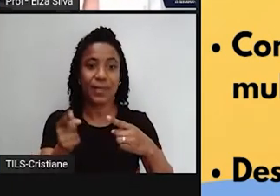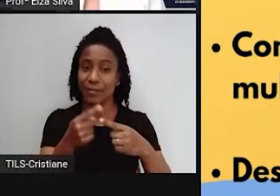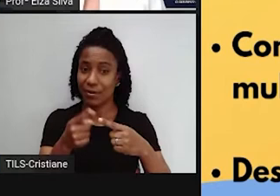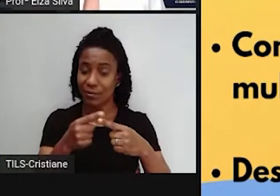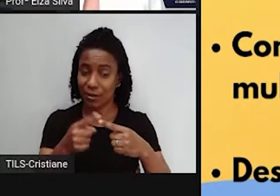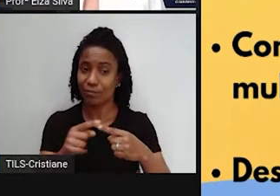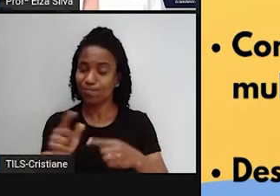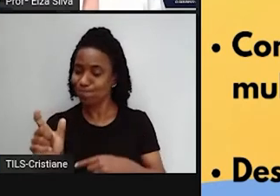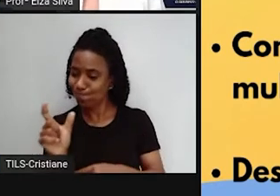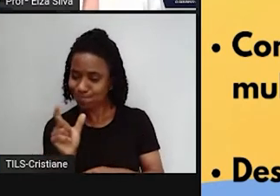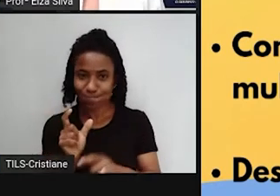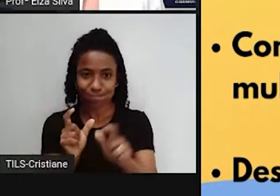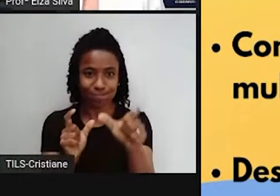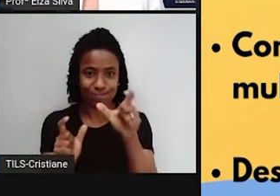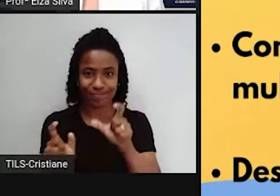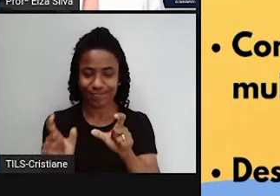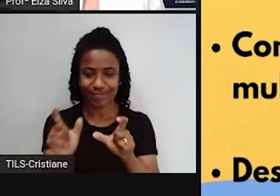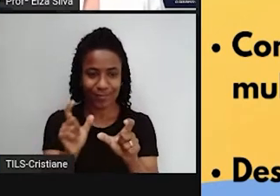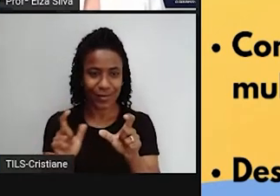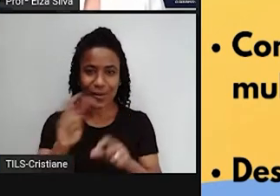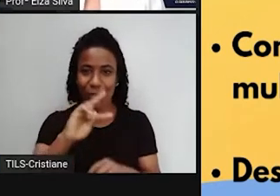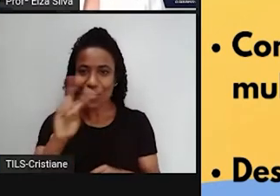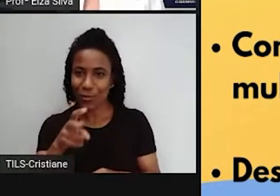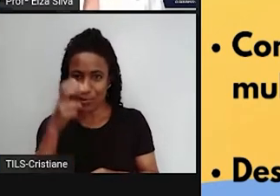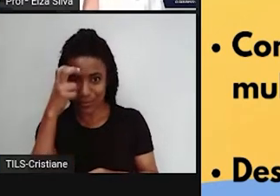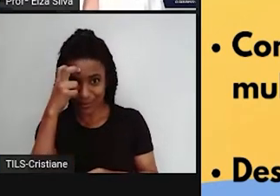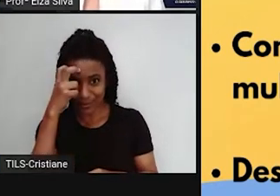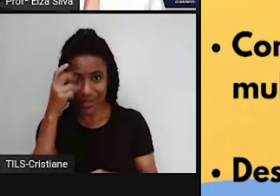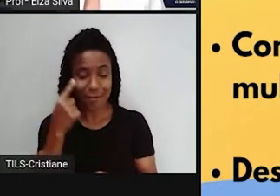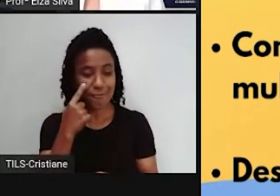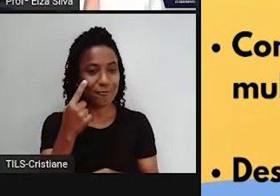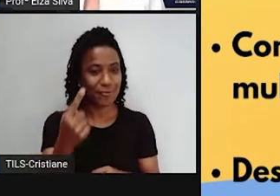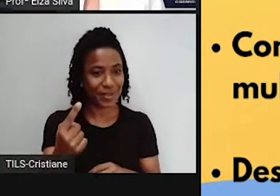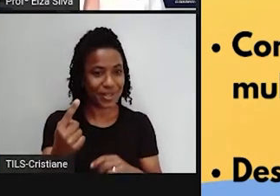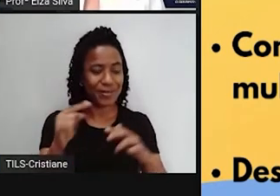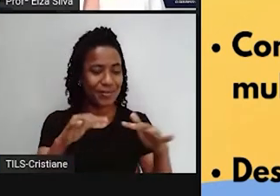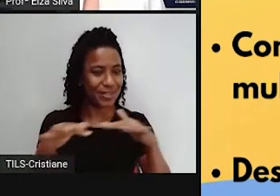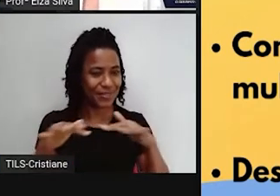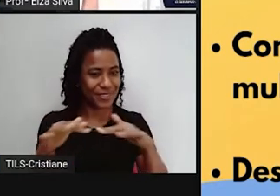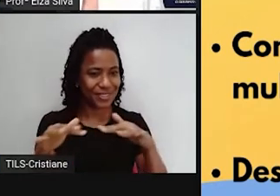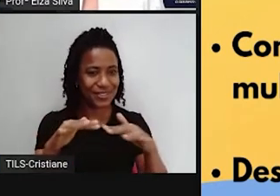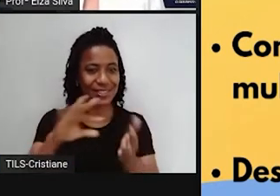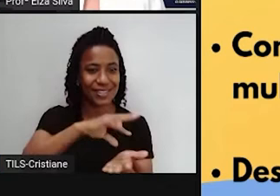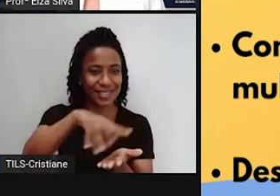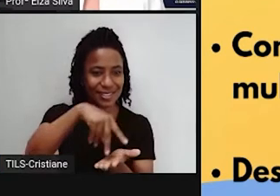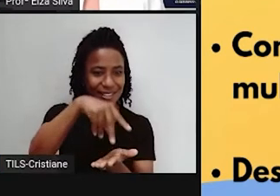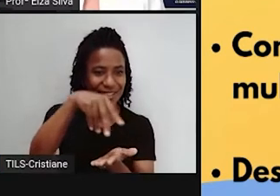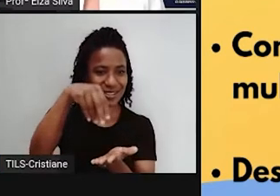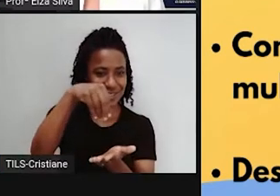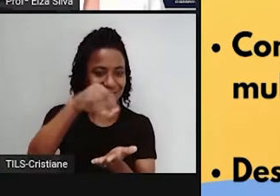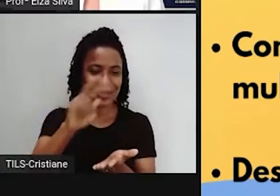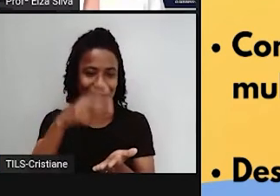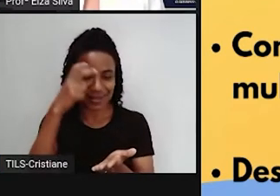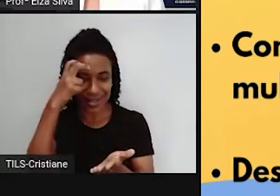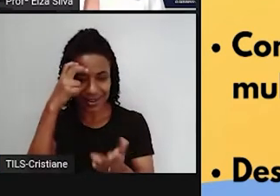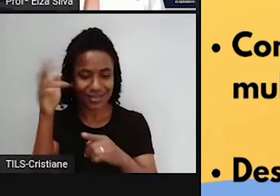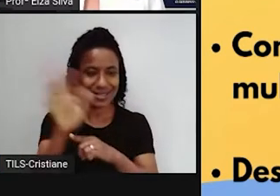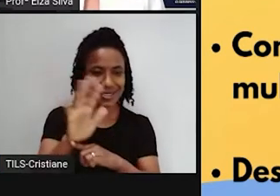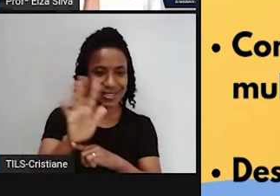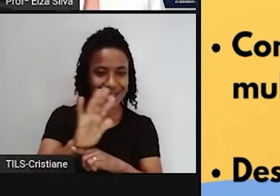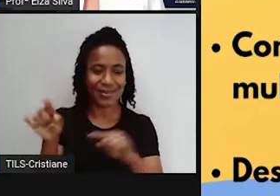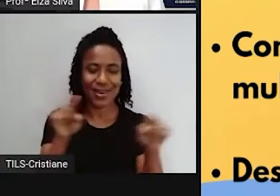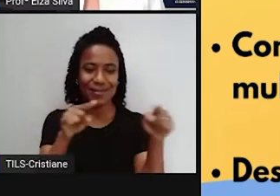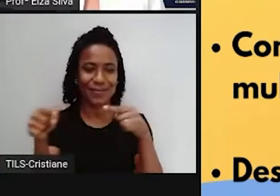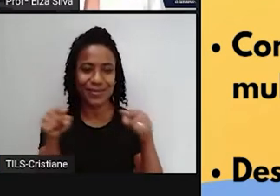repertório cultural através do contato com manifestações artísticas culturais, o cinema, a música, as